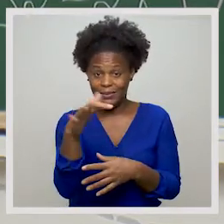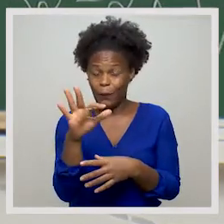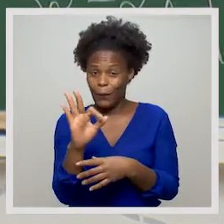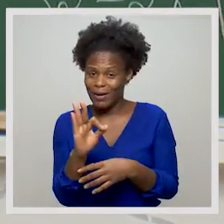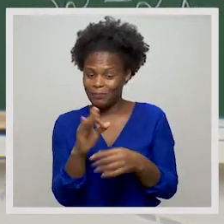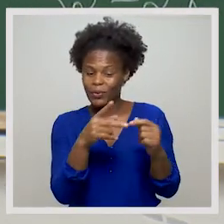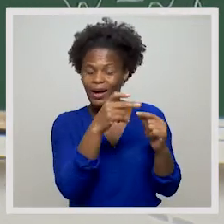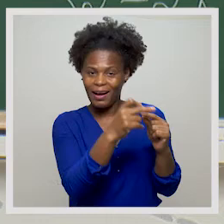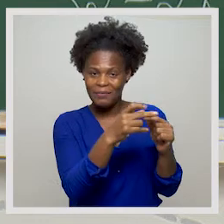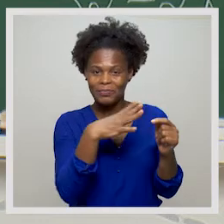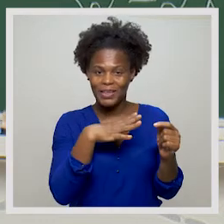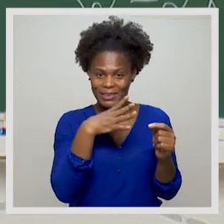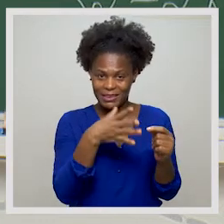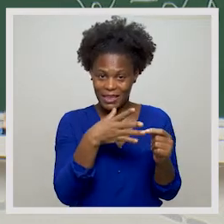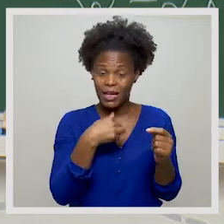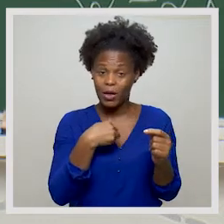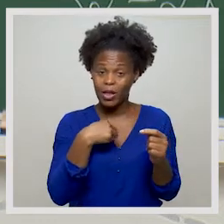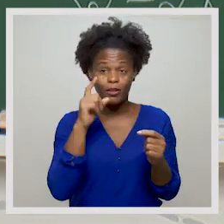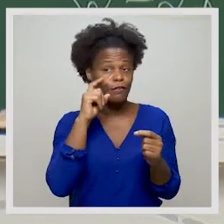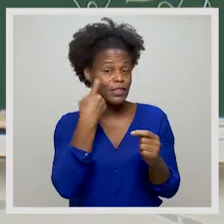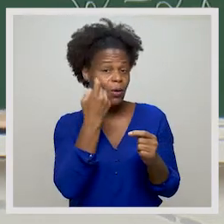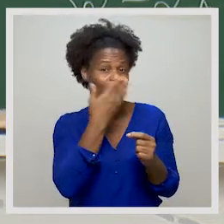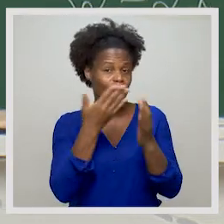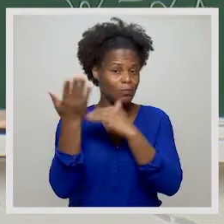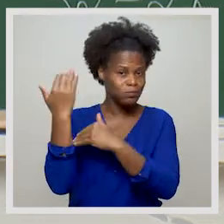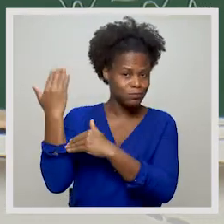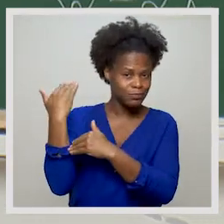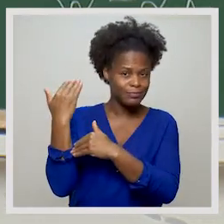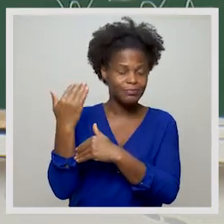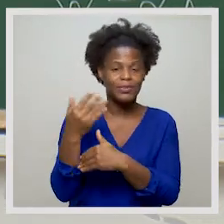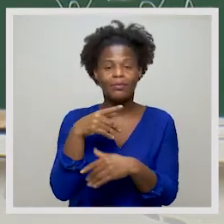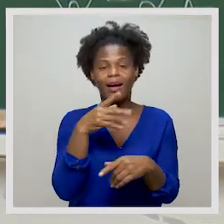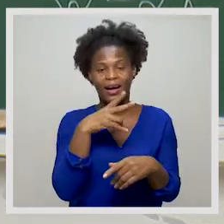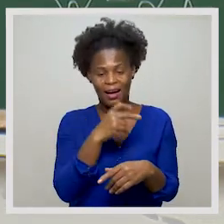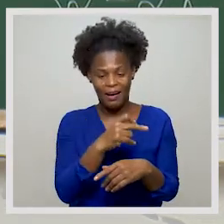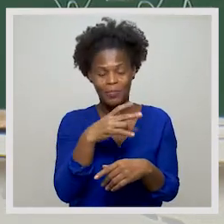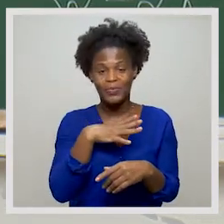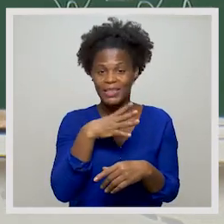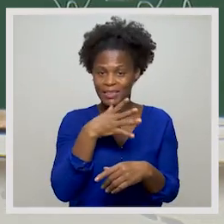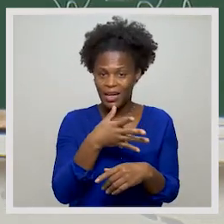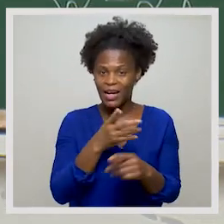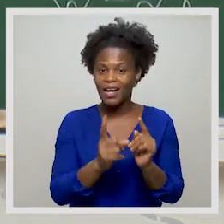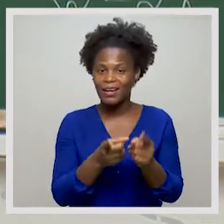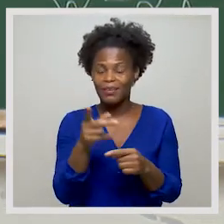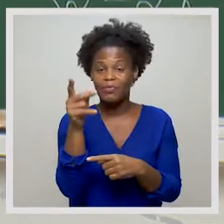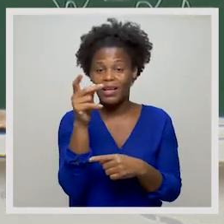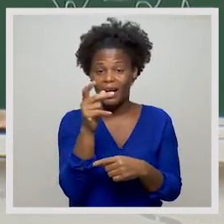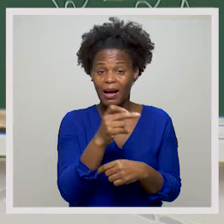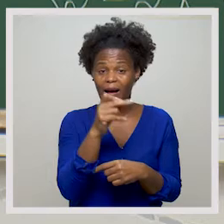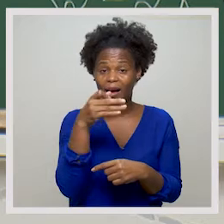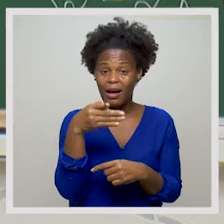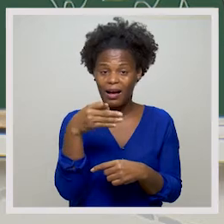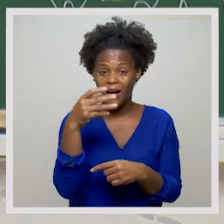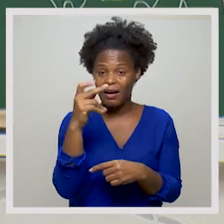Ok? O A significa, estou a fazer revisão, isso já foi dado. Vamos lá. O A significa amplitude